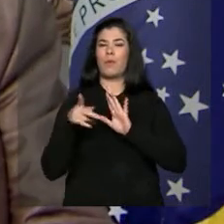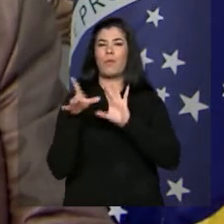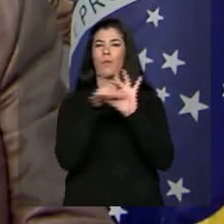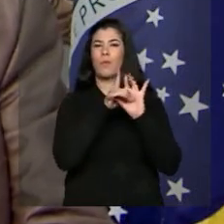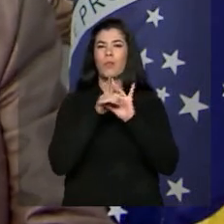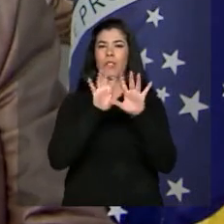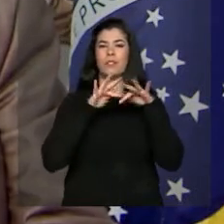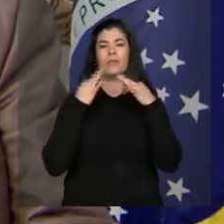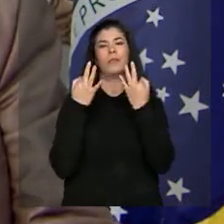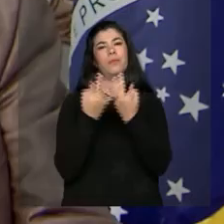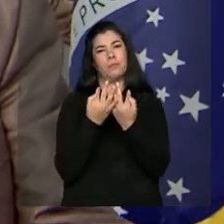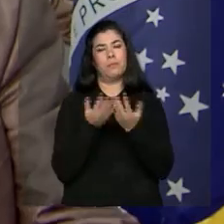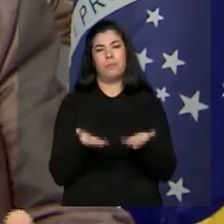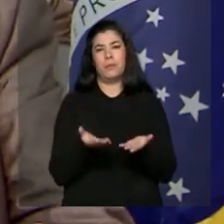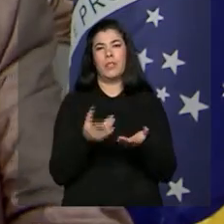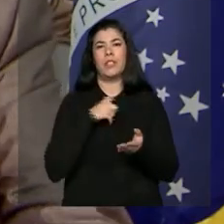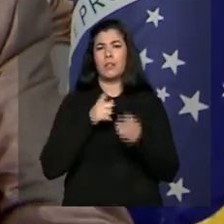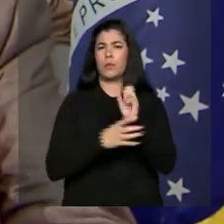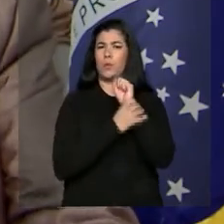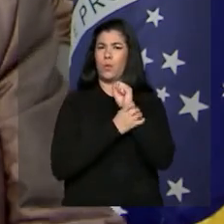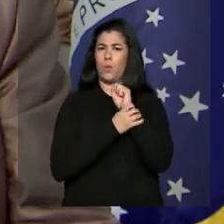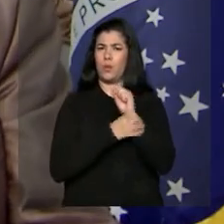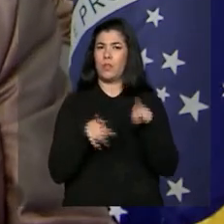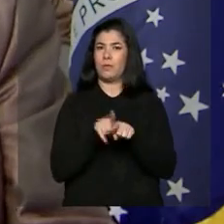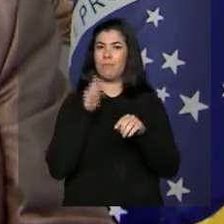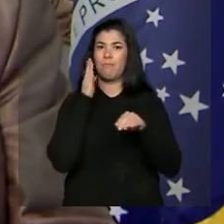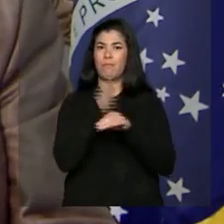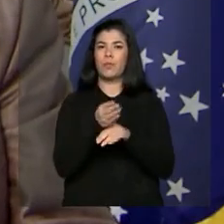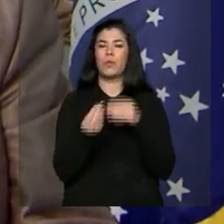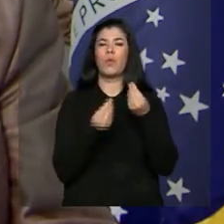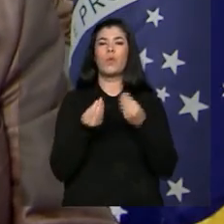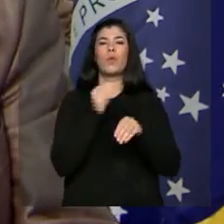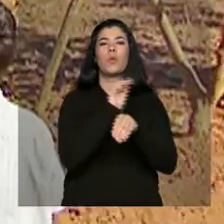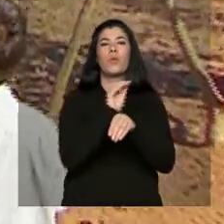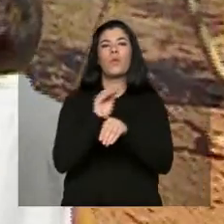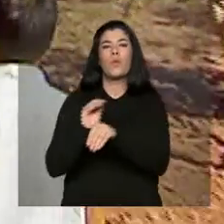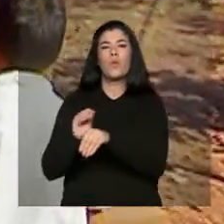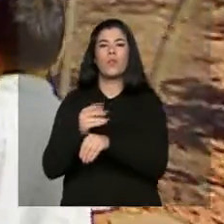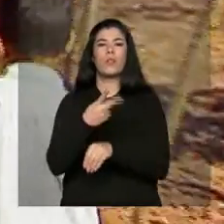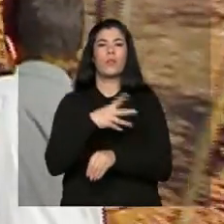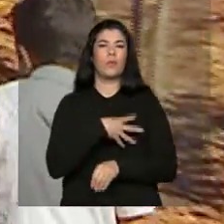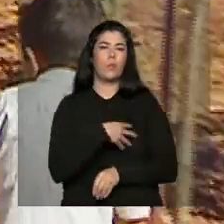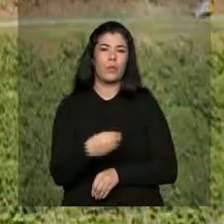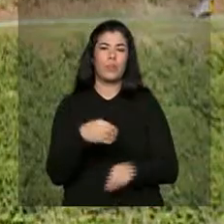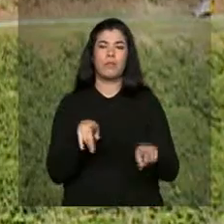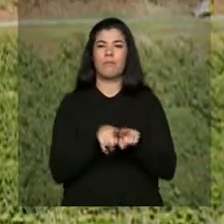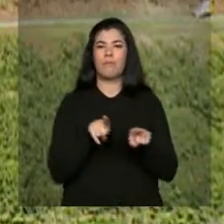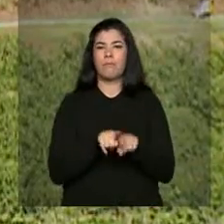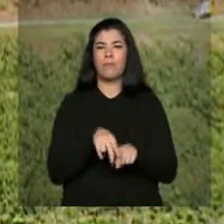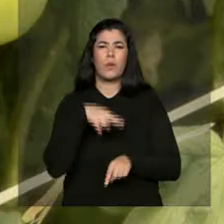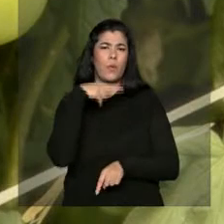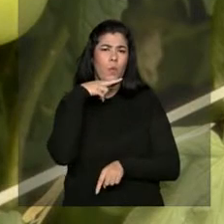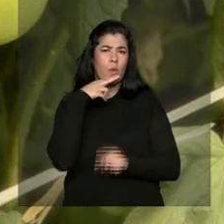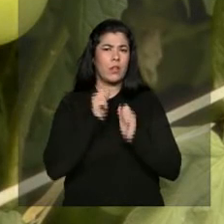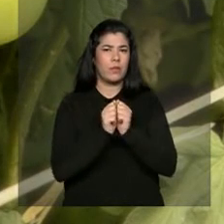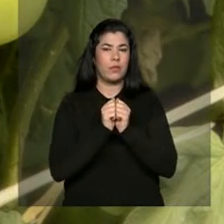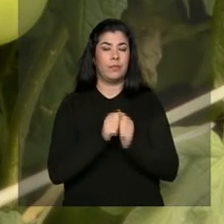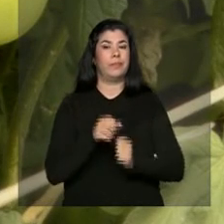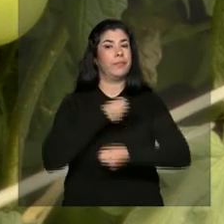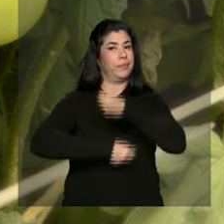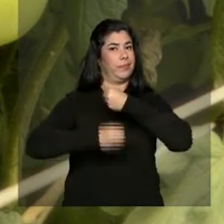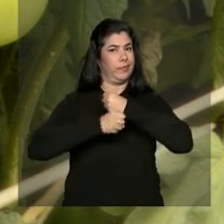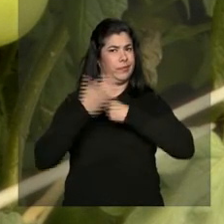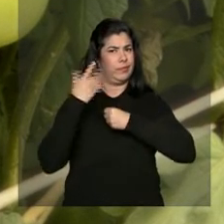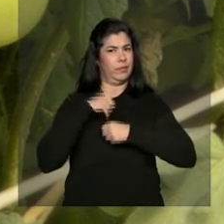unidade familiar, né? Que garantem mais diretamente o cuidado com os filhos e, às vezes, com os netos. No ano